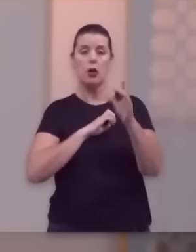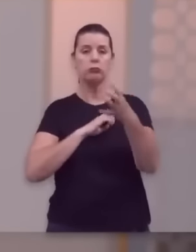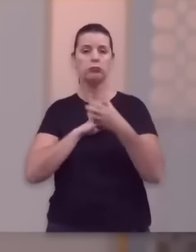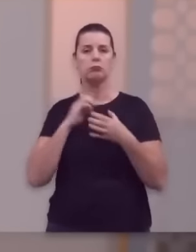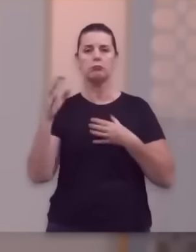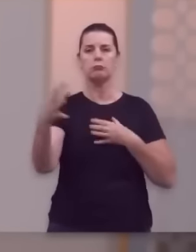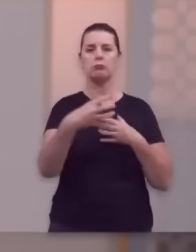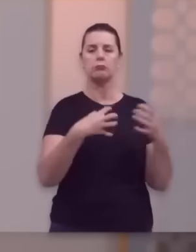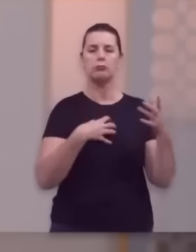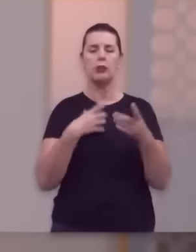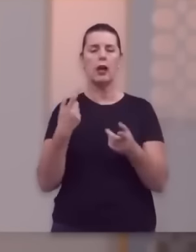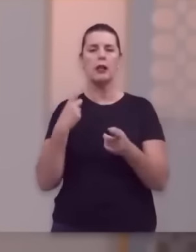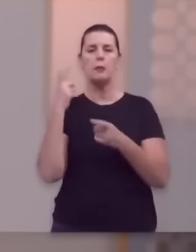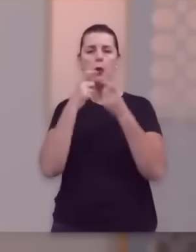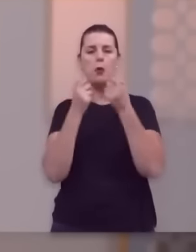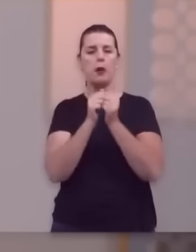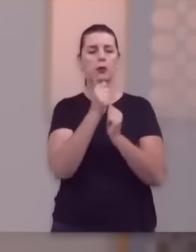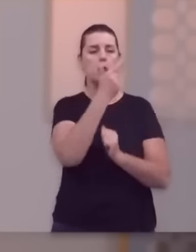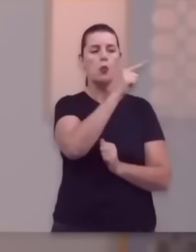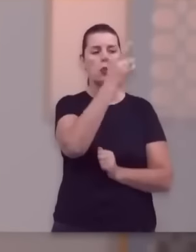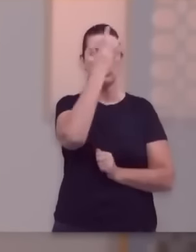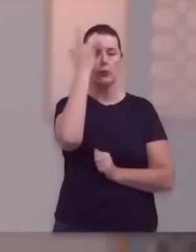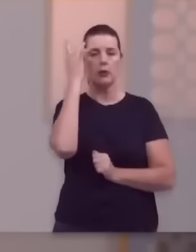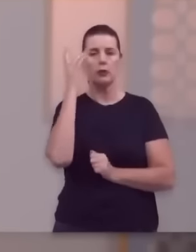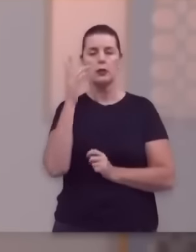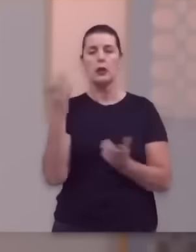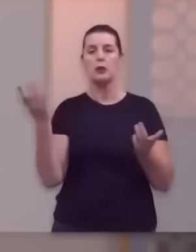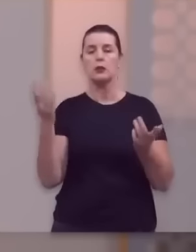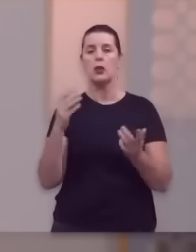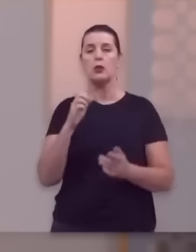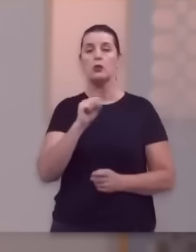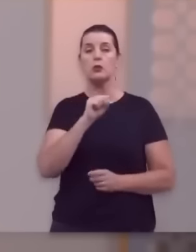aprova o assassinato de bebês no ventre